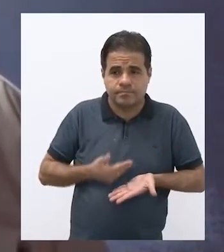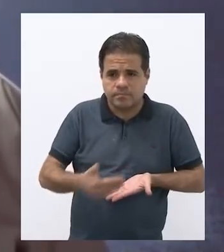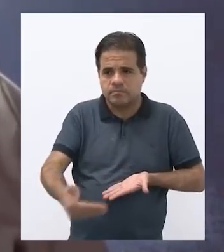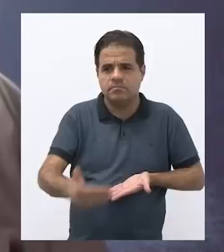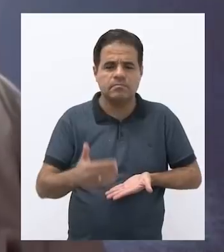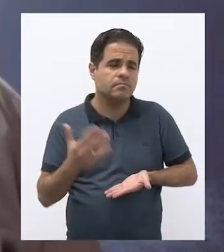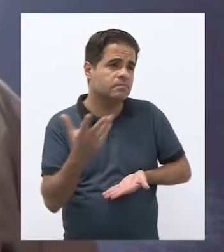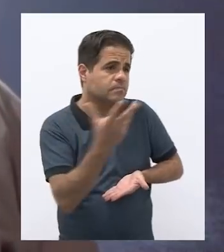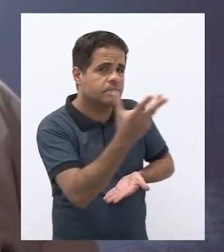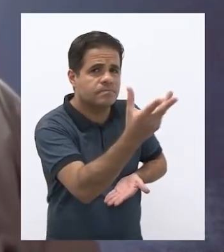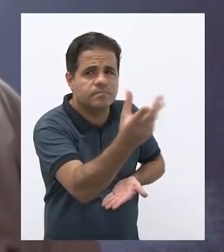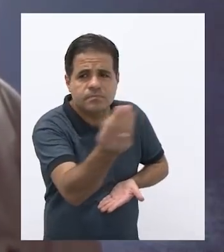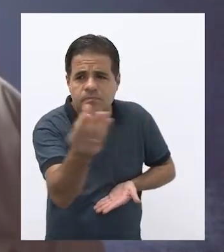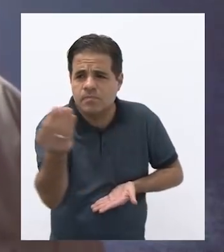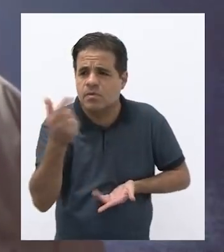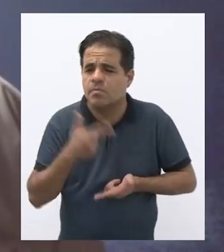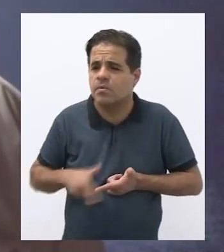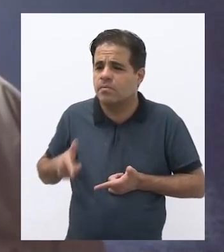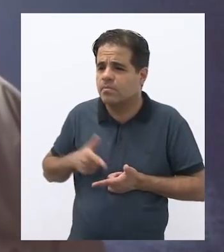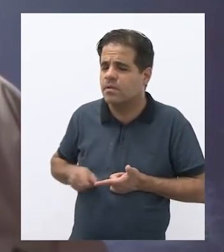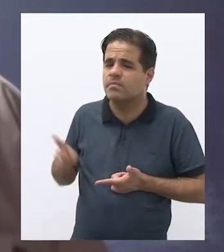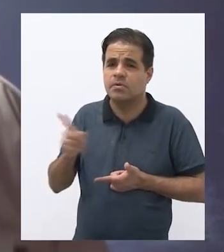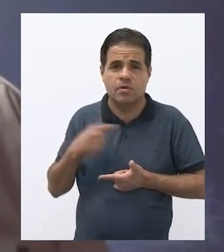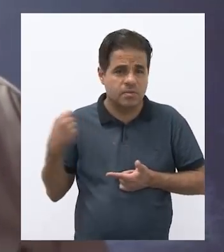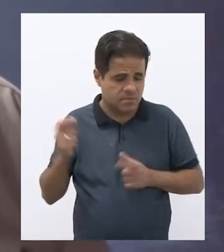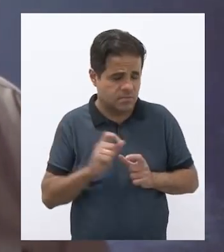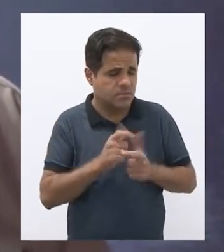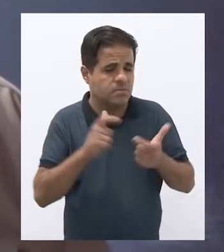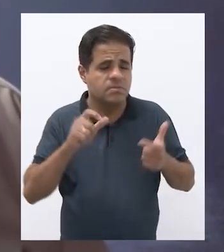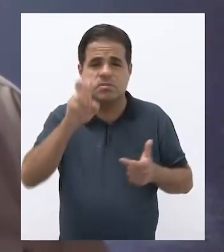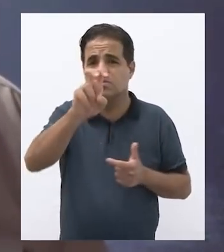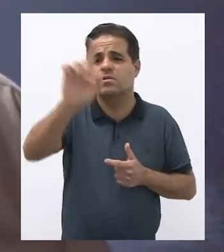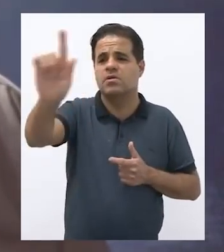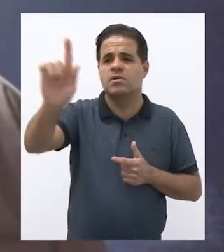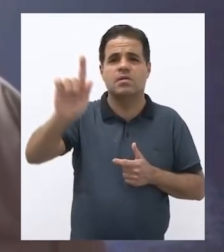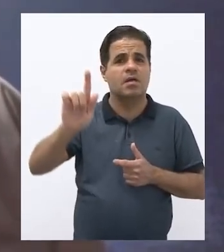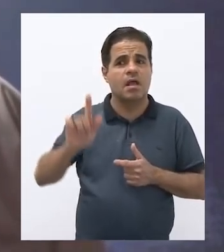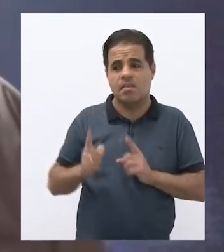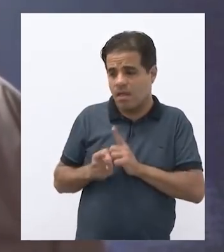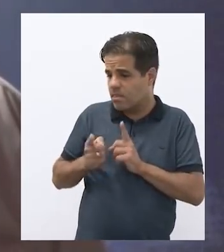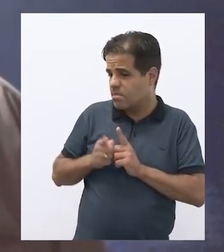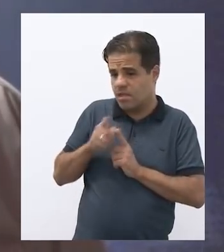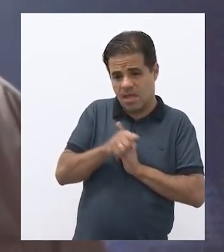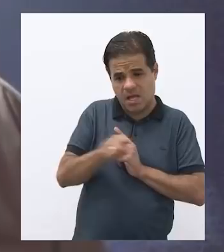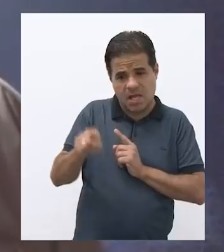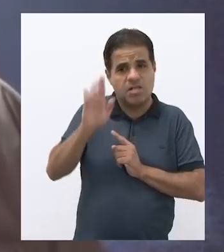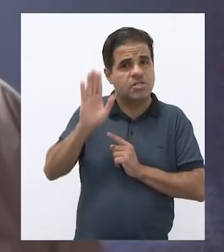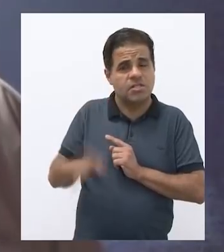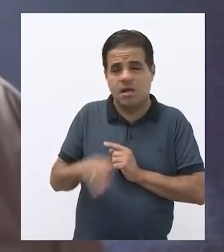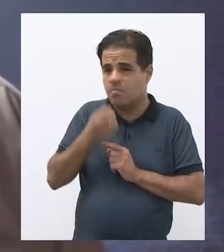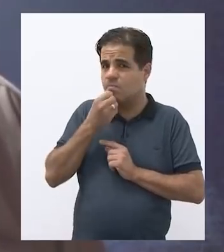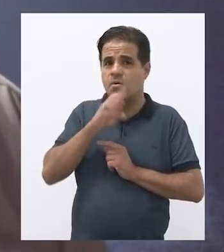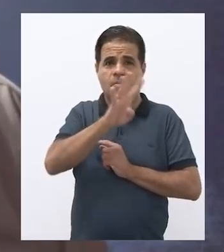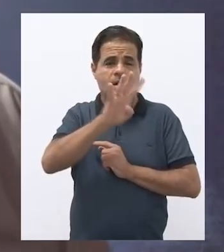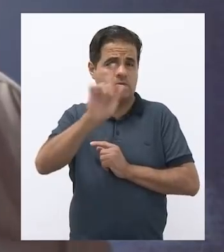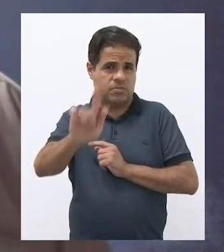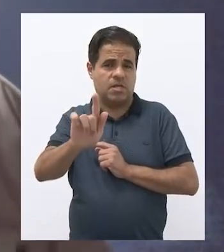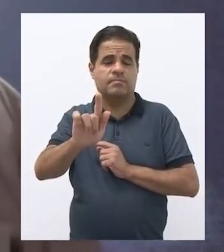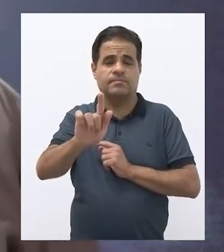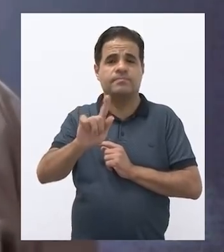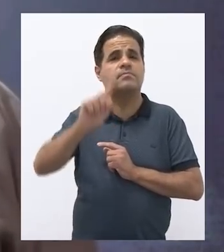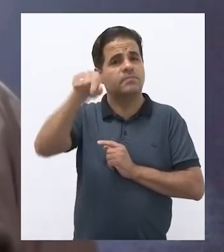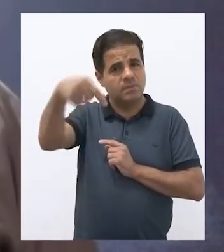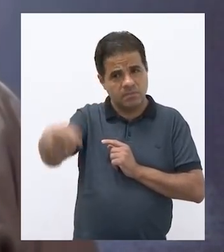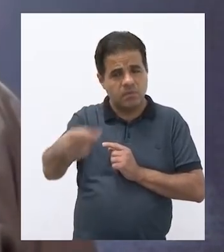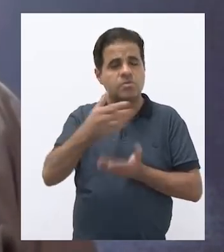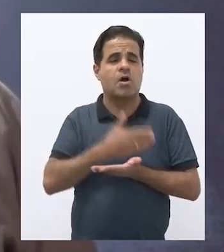para muitos desses nossos problemas de infraestrutura, o 5G primeiro vai atender aqueles que já têm um bom 4G. E depois